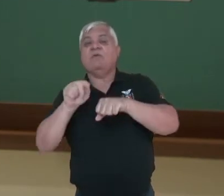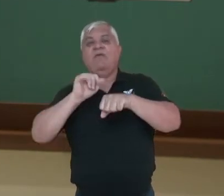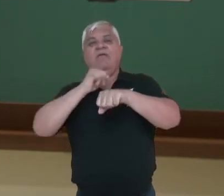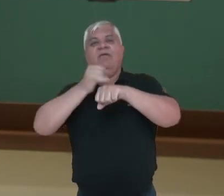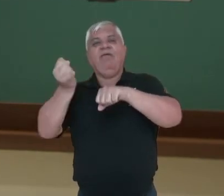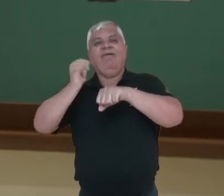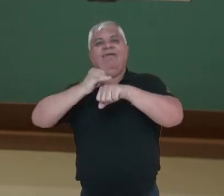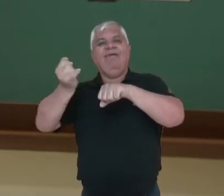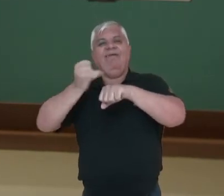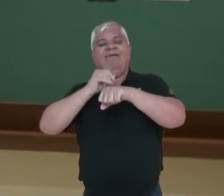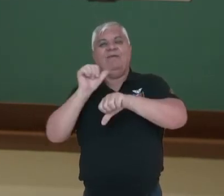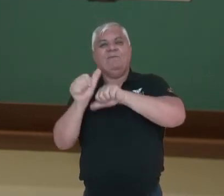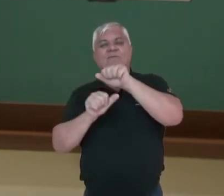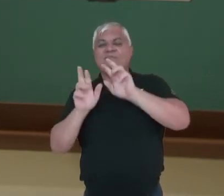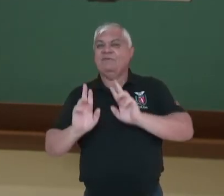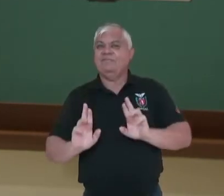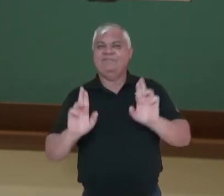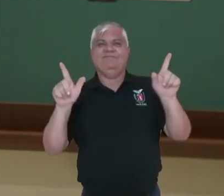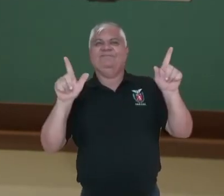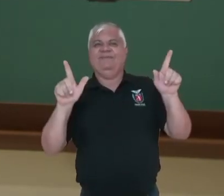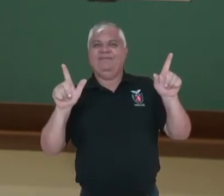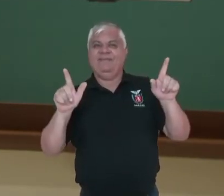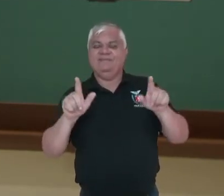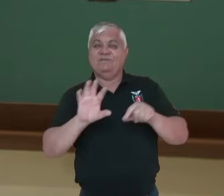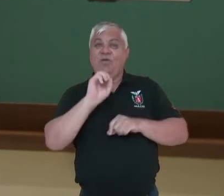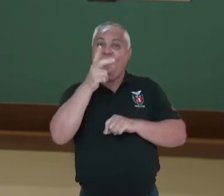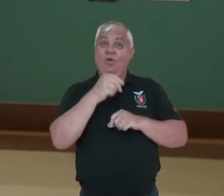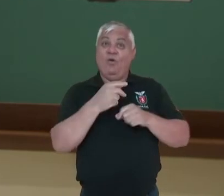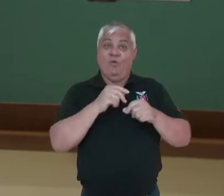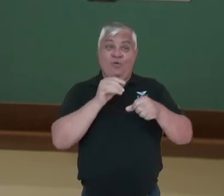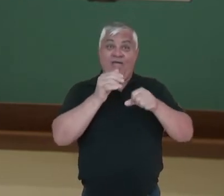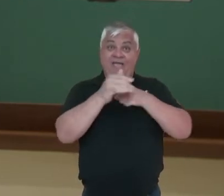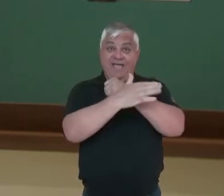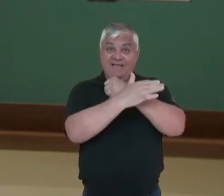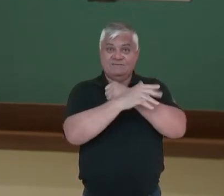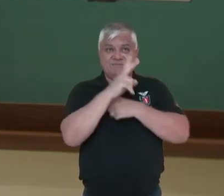essa diferença no grau de ionização ou na força do ácido.